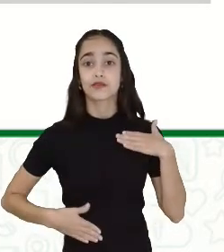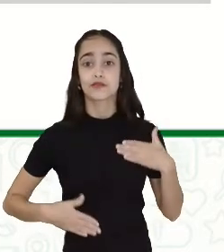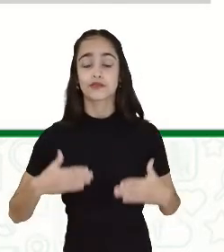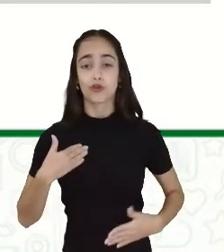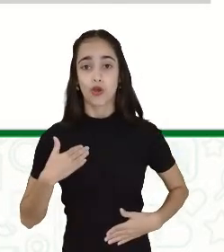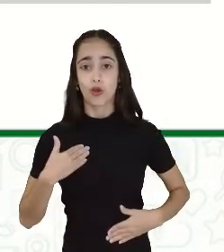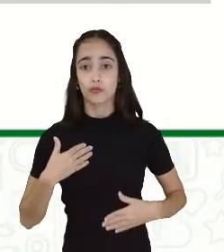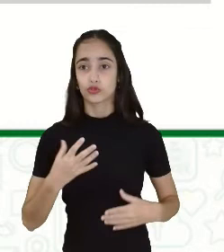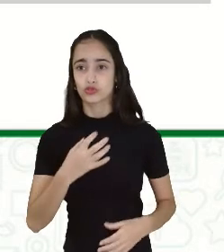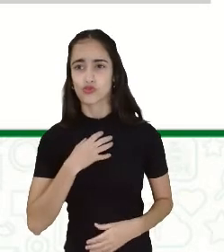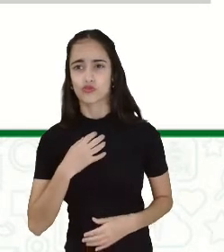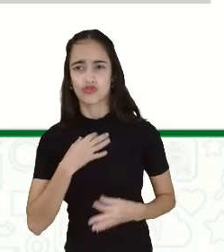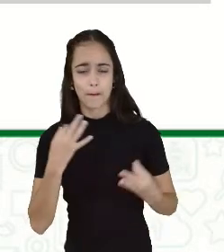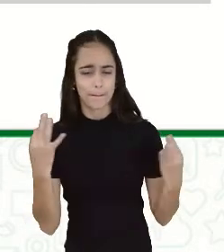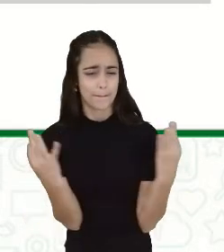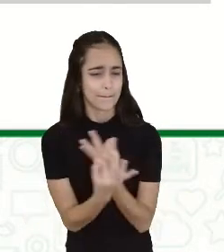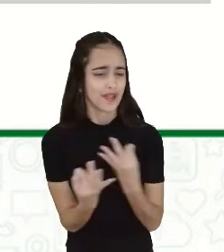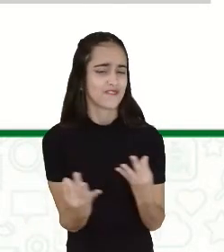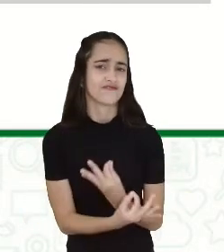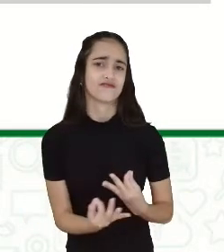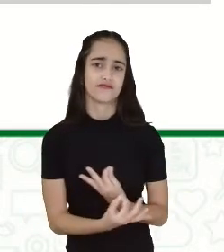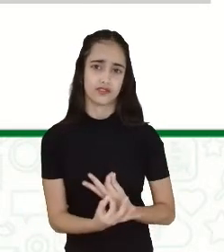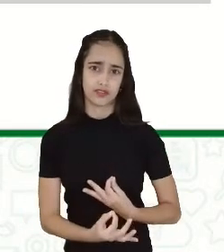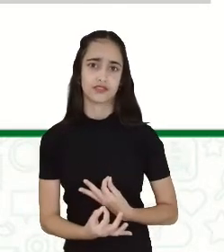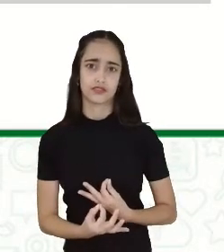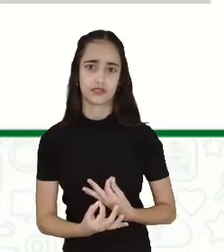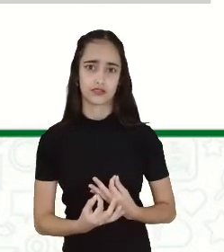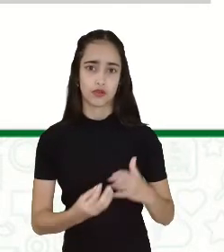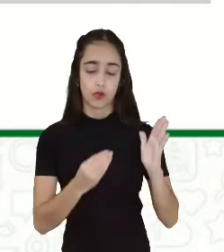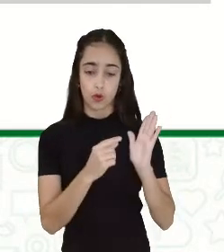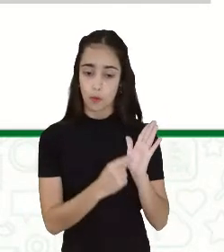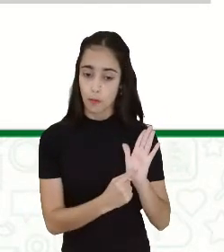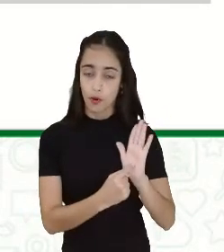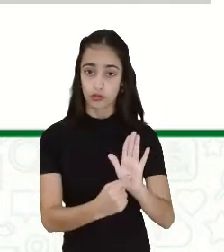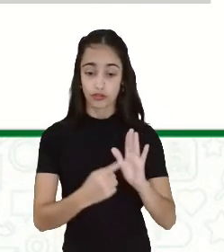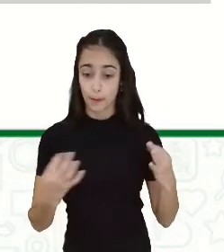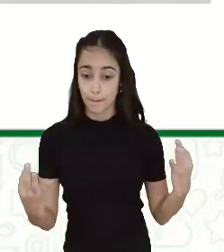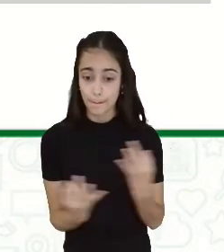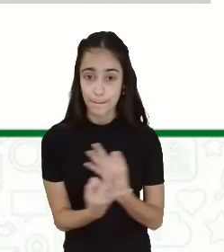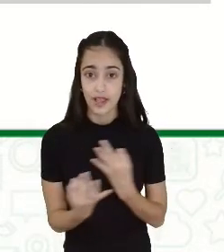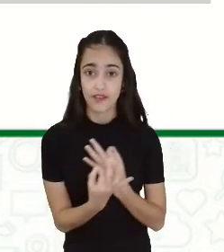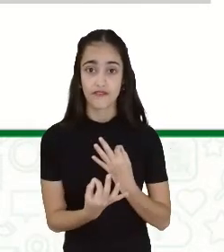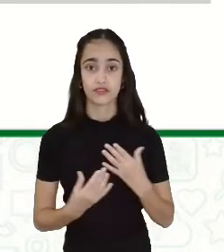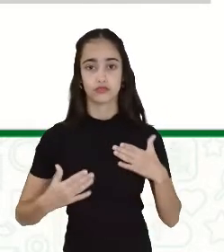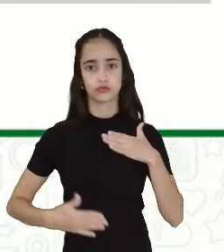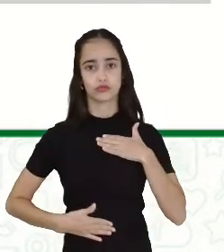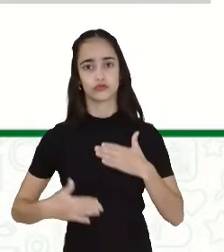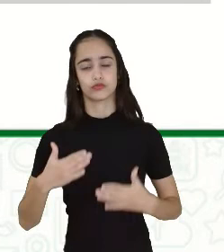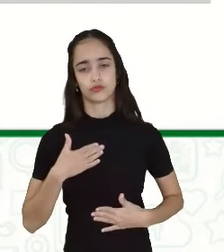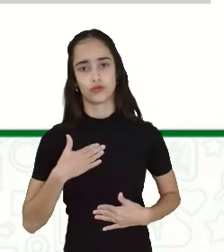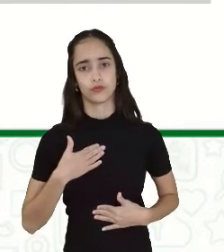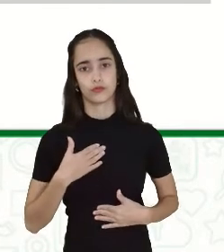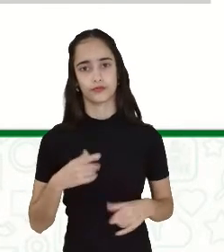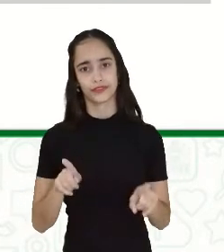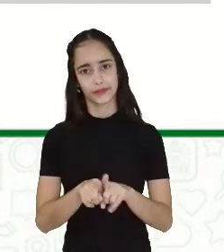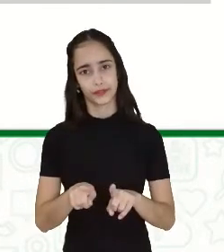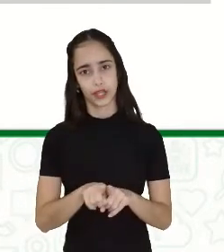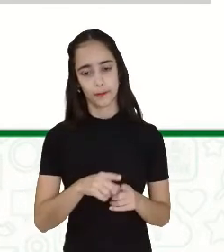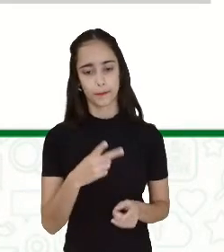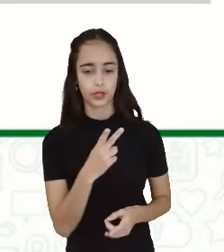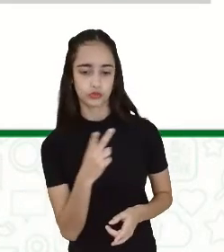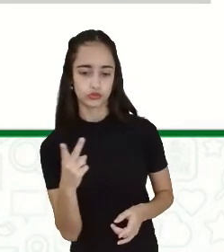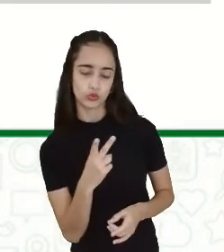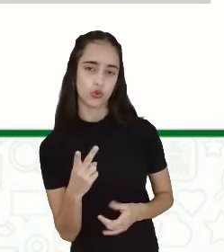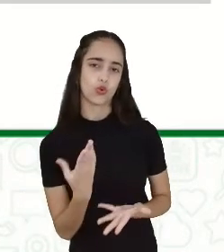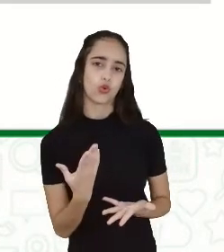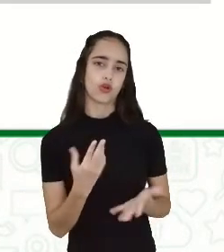perfeito possível né criando uma ideia de perfeição e duas outras representações uma do